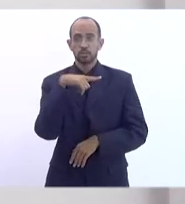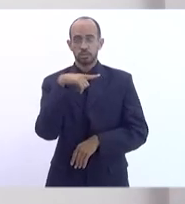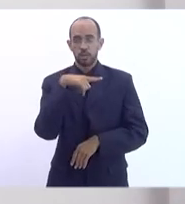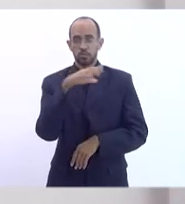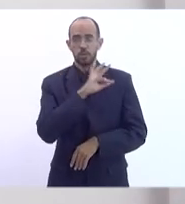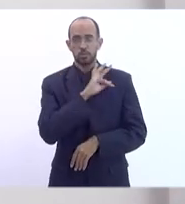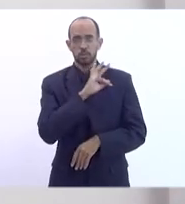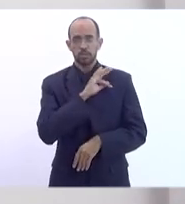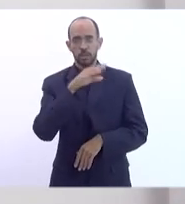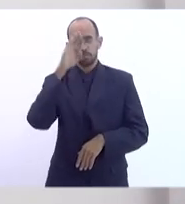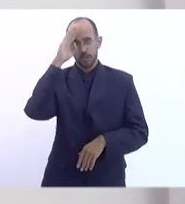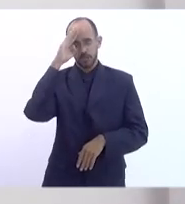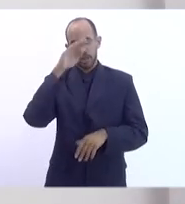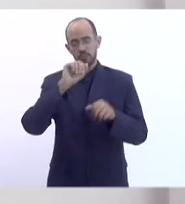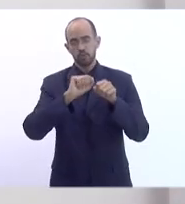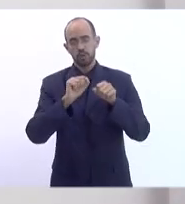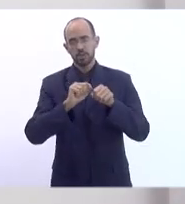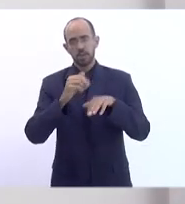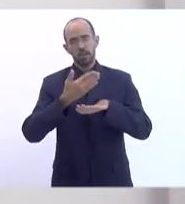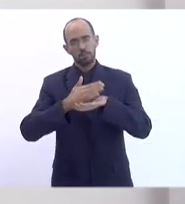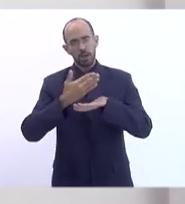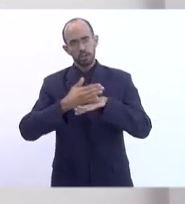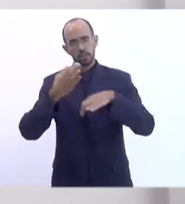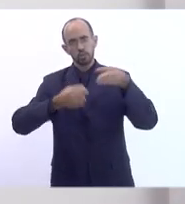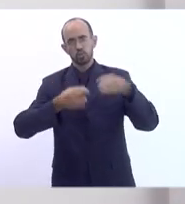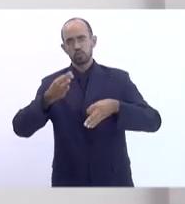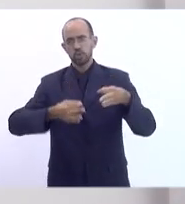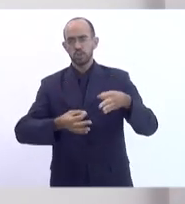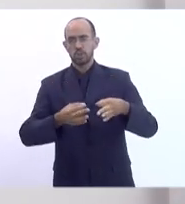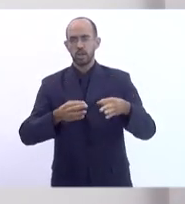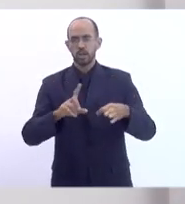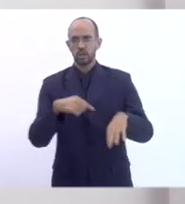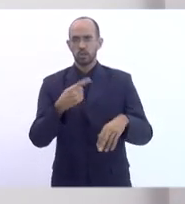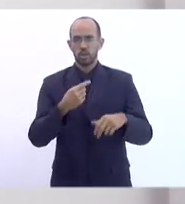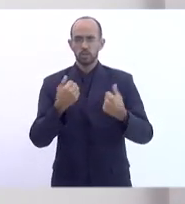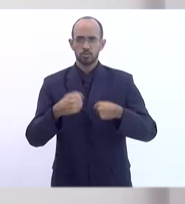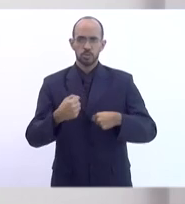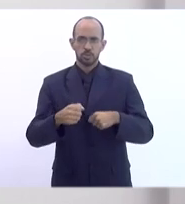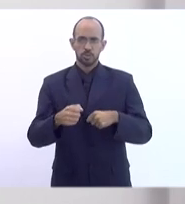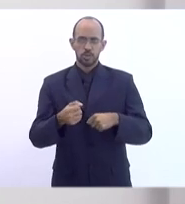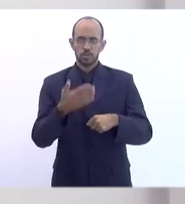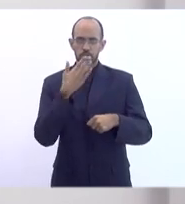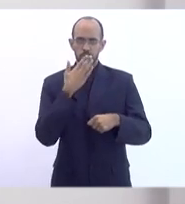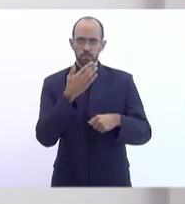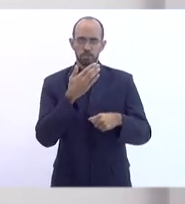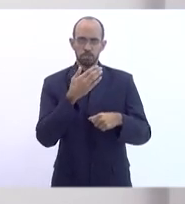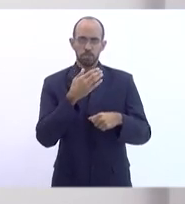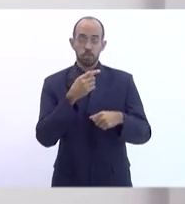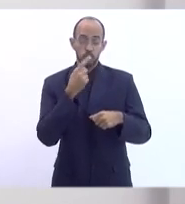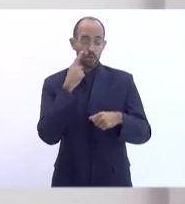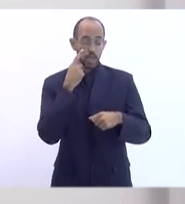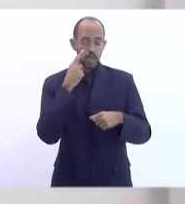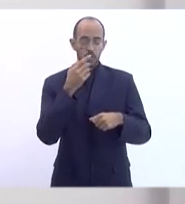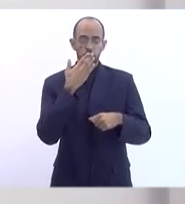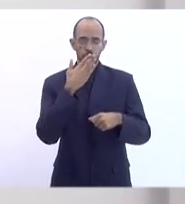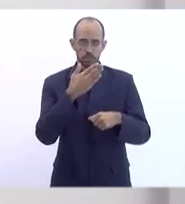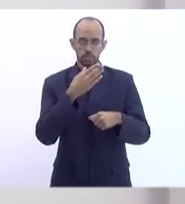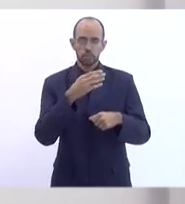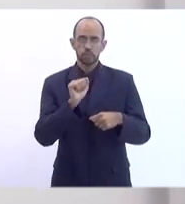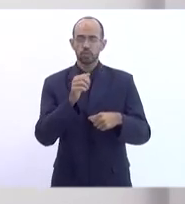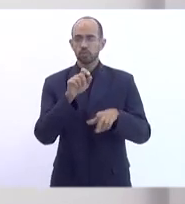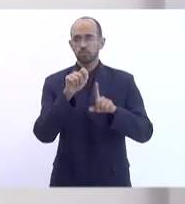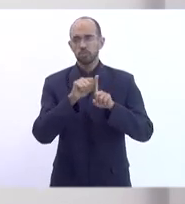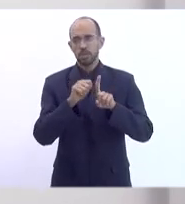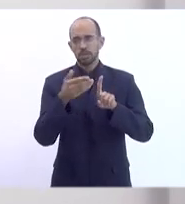Militar em praticar Justiça então nós temos que pegar a recomendação que recebemos esse